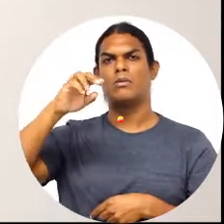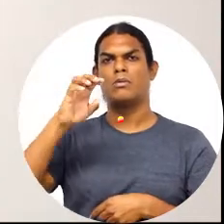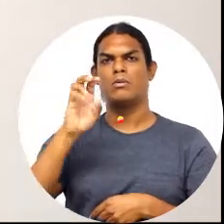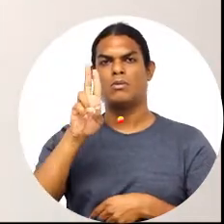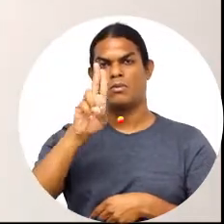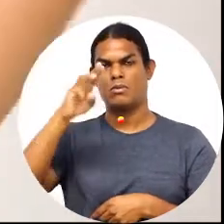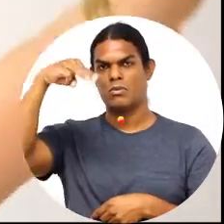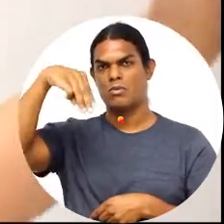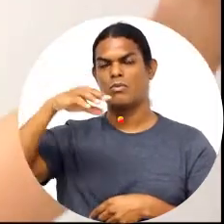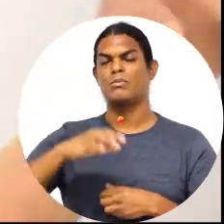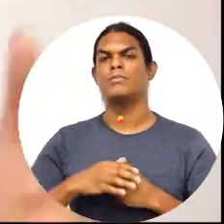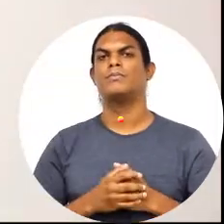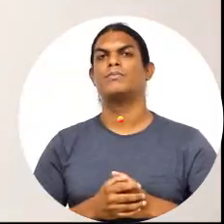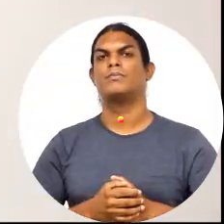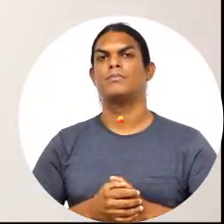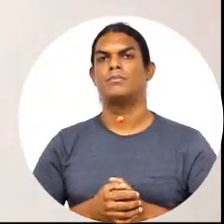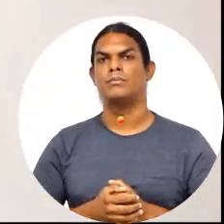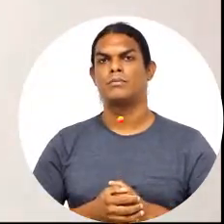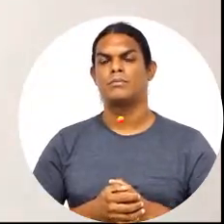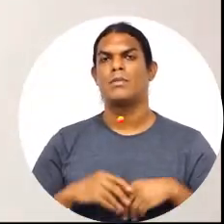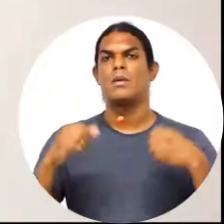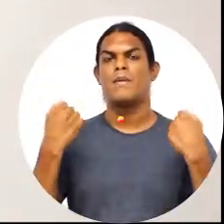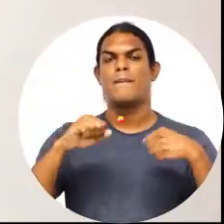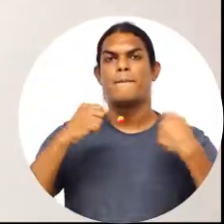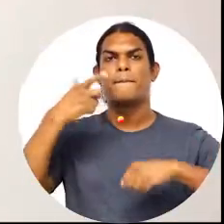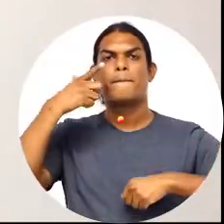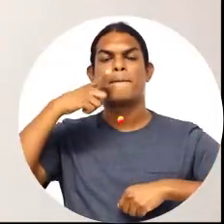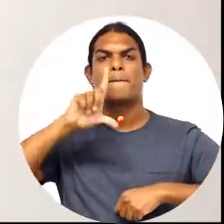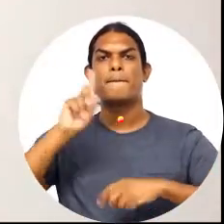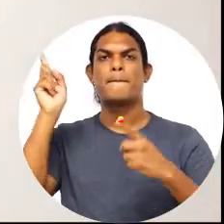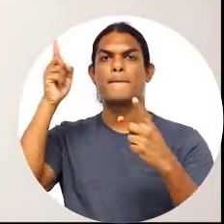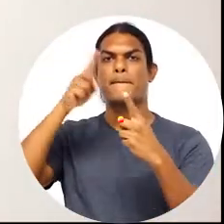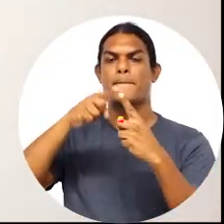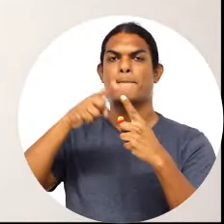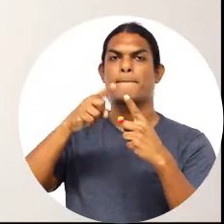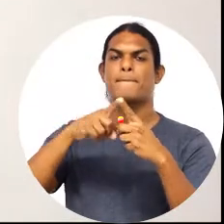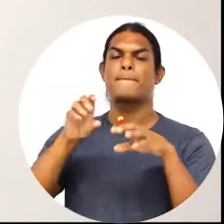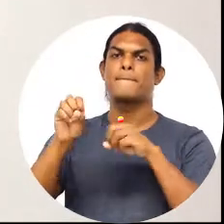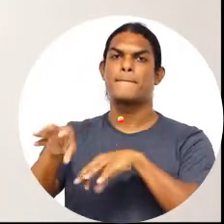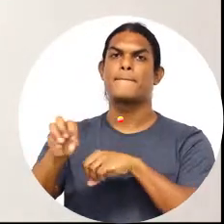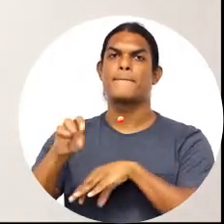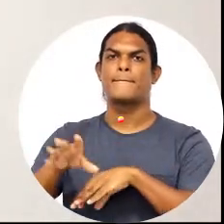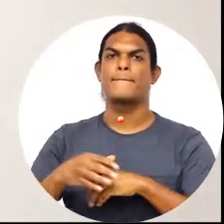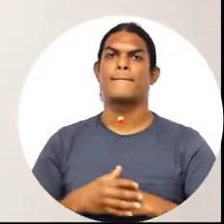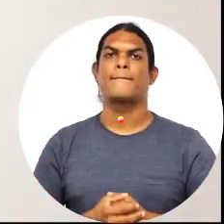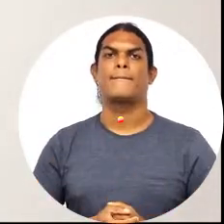esses objetivos deverão ser alcançados pela educação.